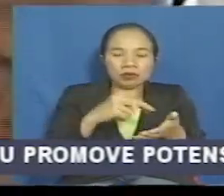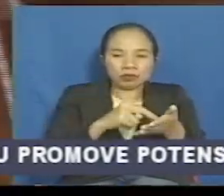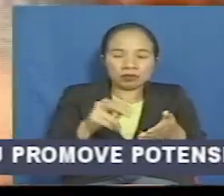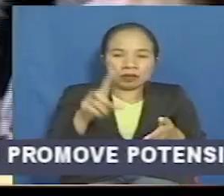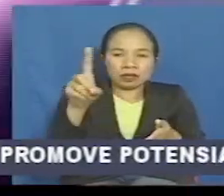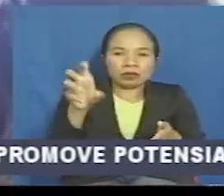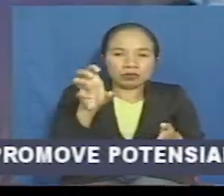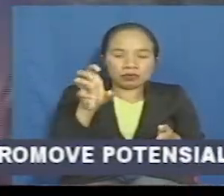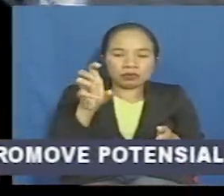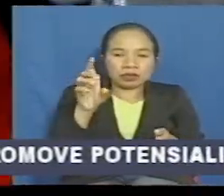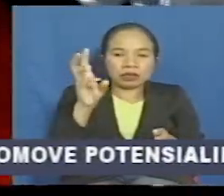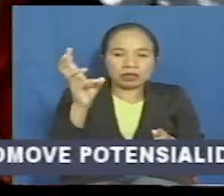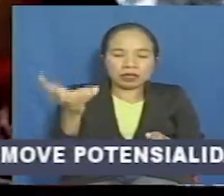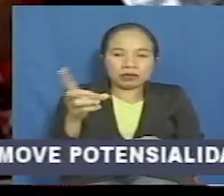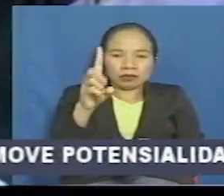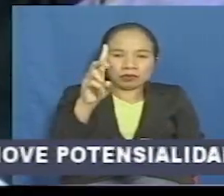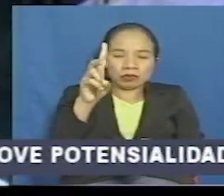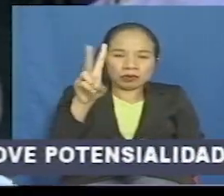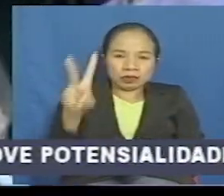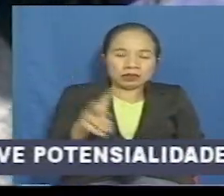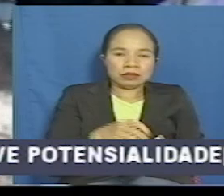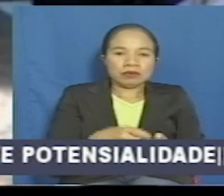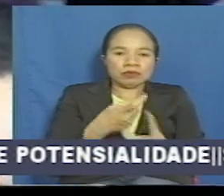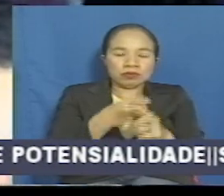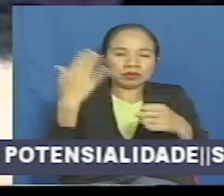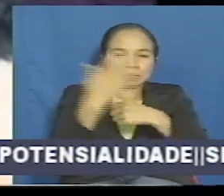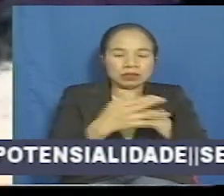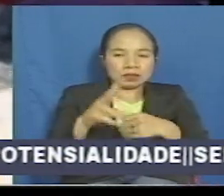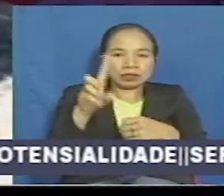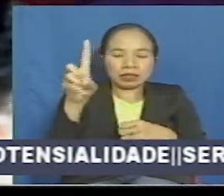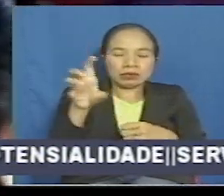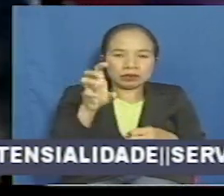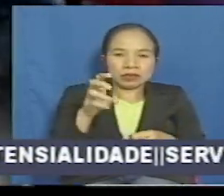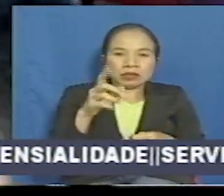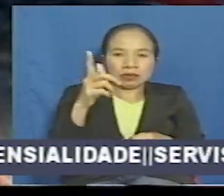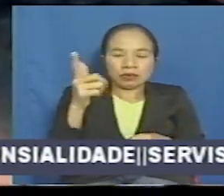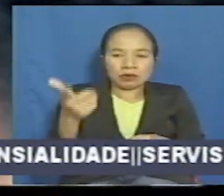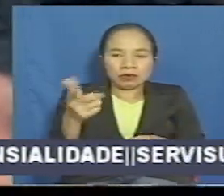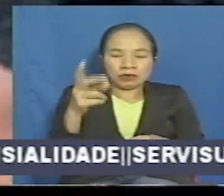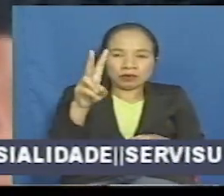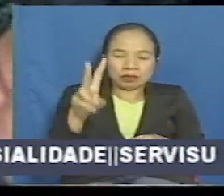nenulu resin rua, husi nasaun atus rua, rua nulu resin rua iha mundu, nebe daet